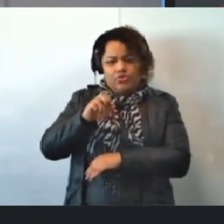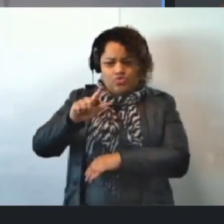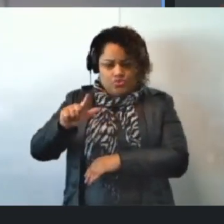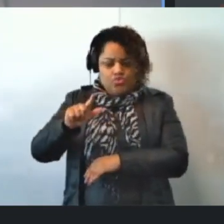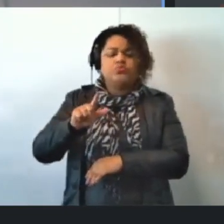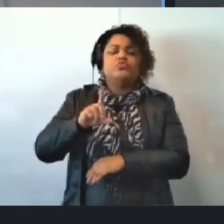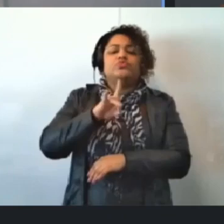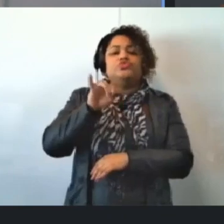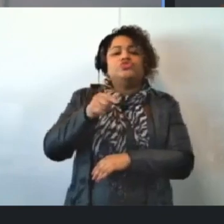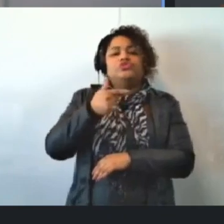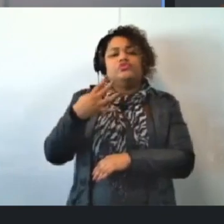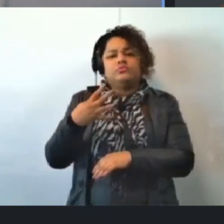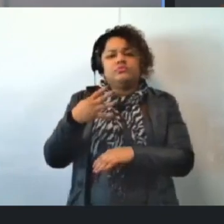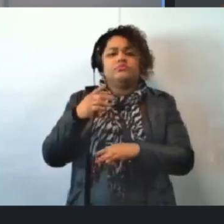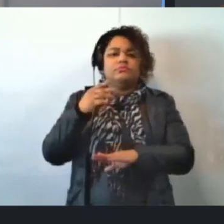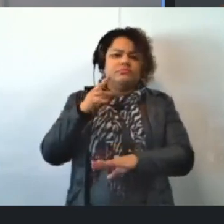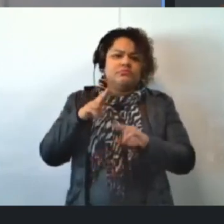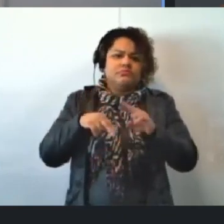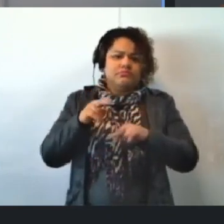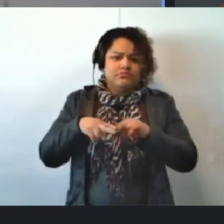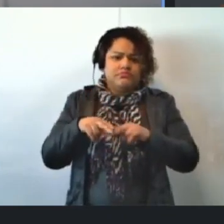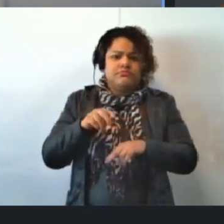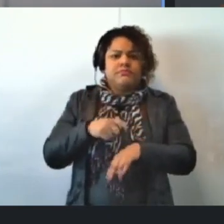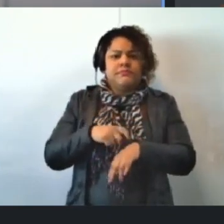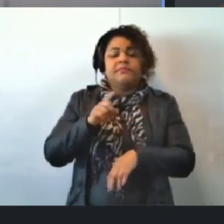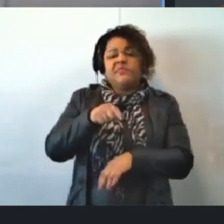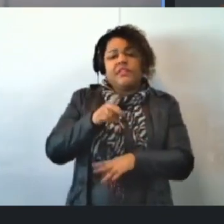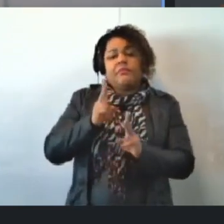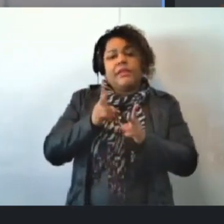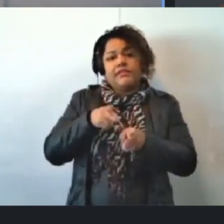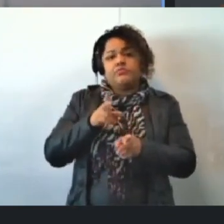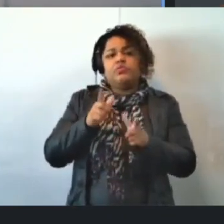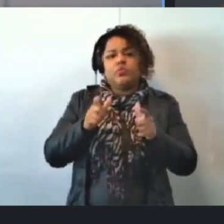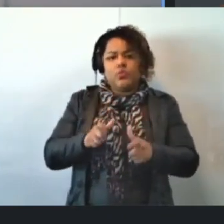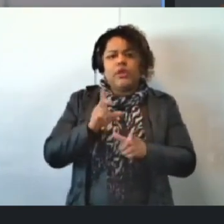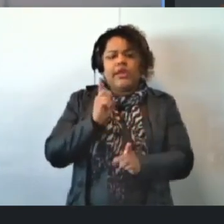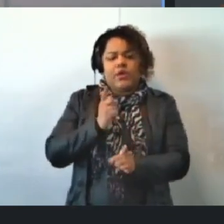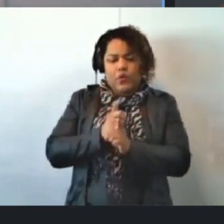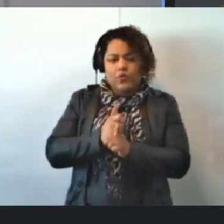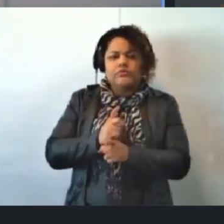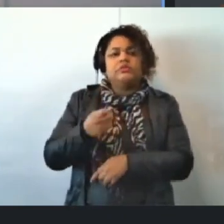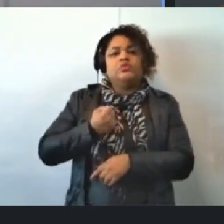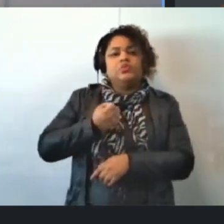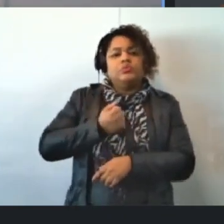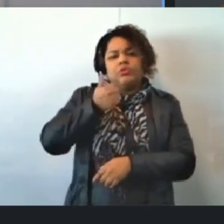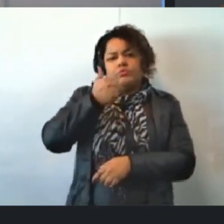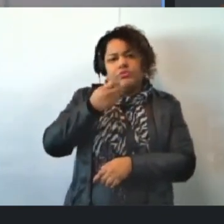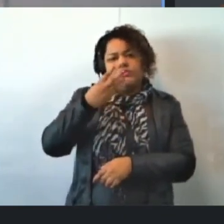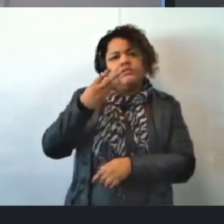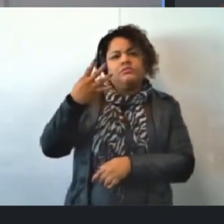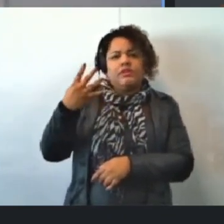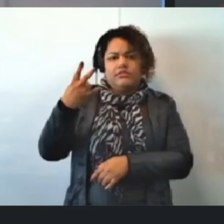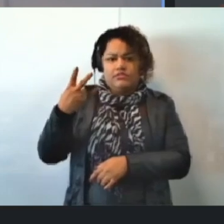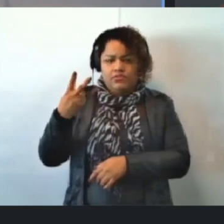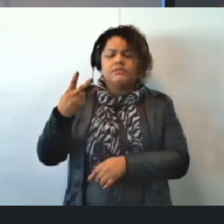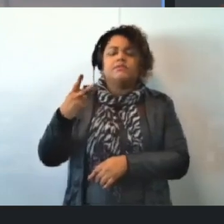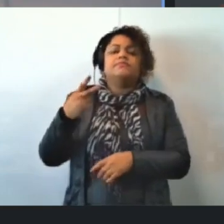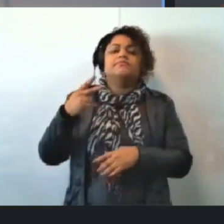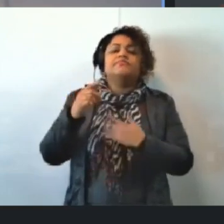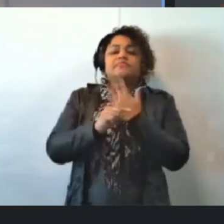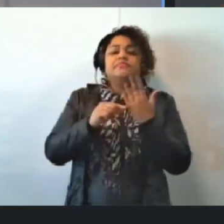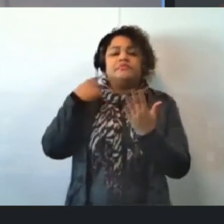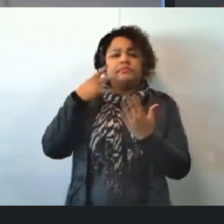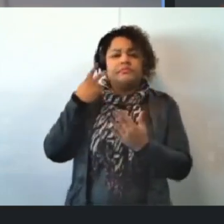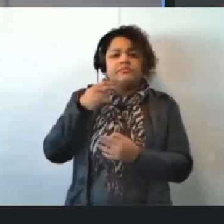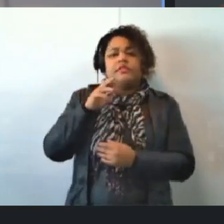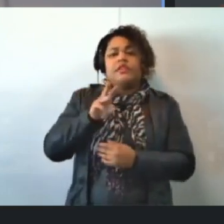Avenida Francisco Negrão de Lima, 1342. Autoria, vereador Wagner Ferreira. Em discussão. Em votação,